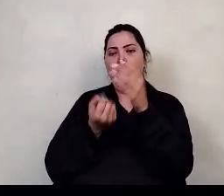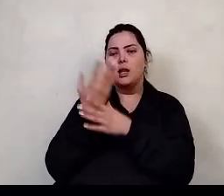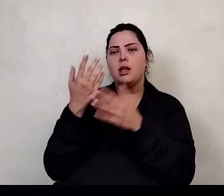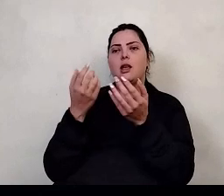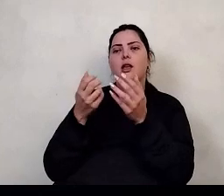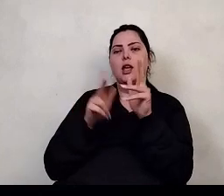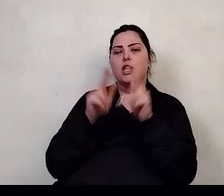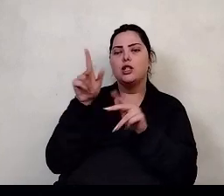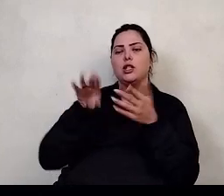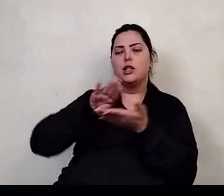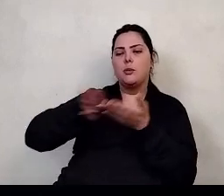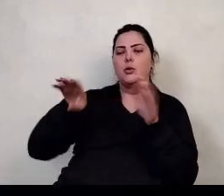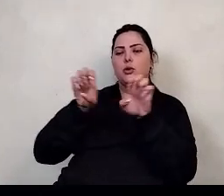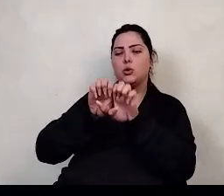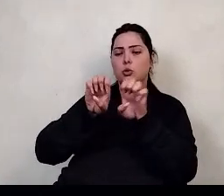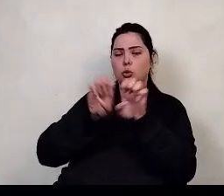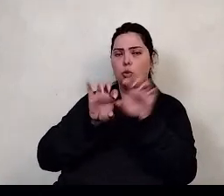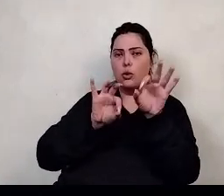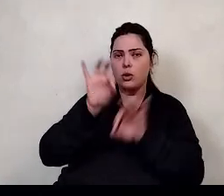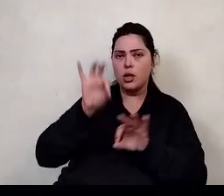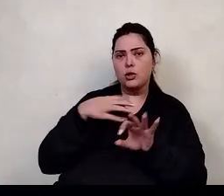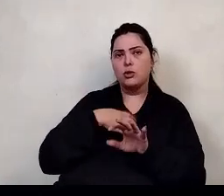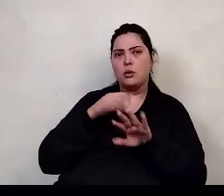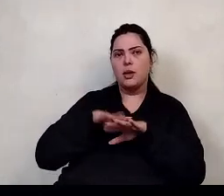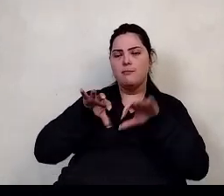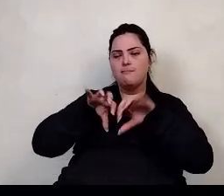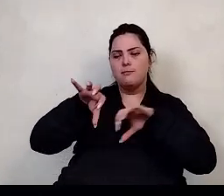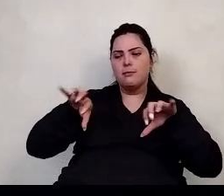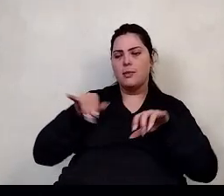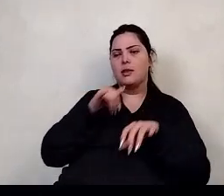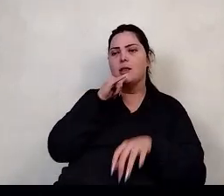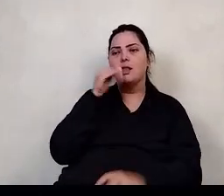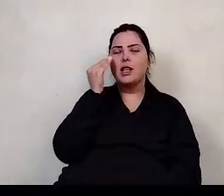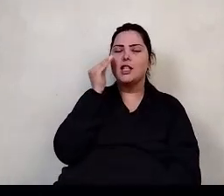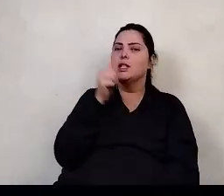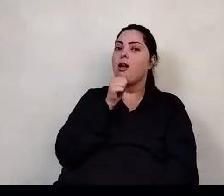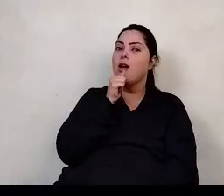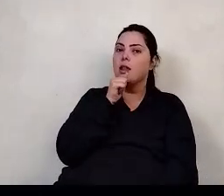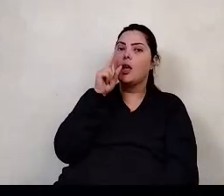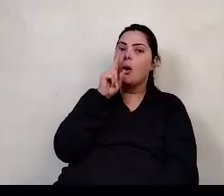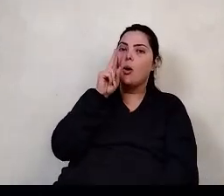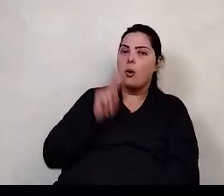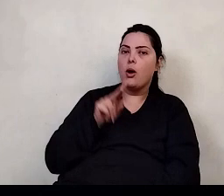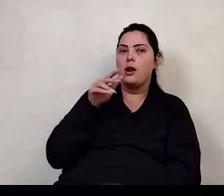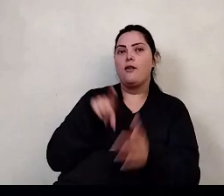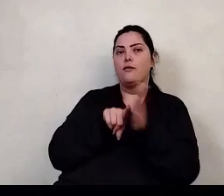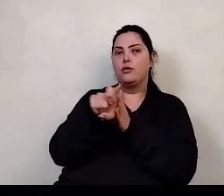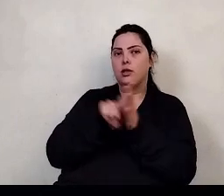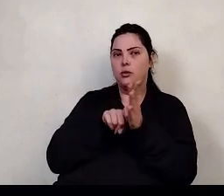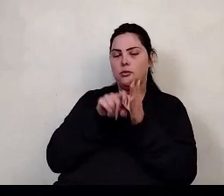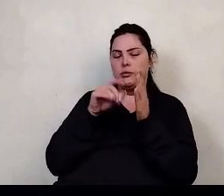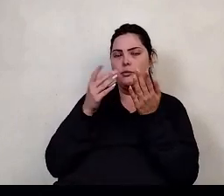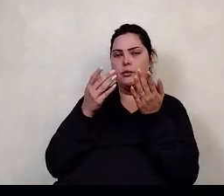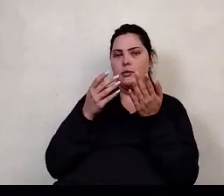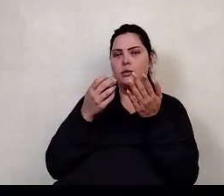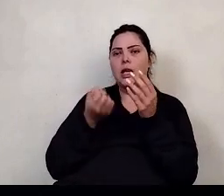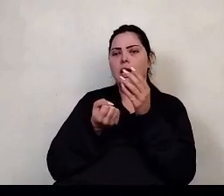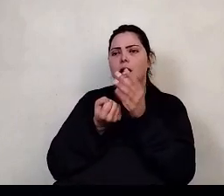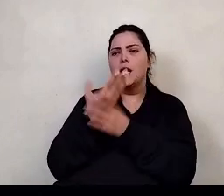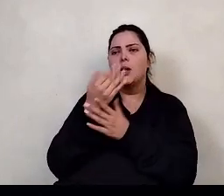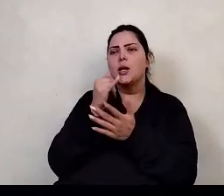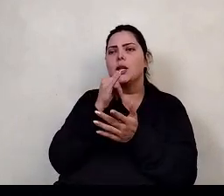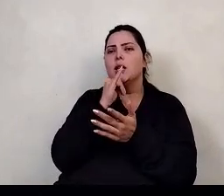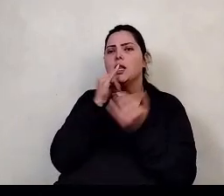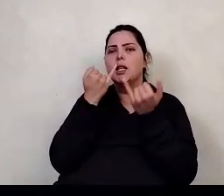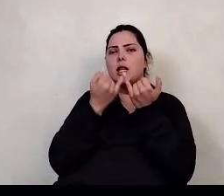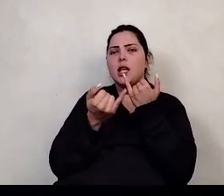Estruture de forma mais separada o seu teste, mas ainda assim olhando para a funcionalidade. Aqui você não está criando teste para classes e métodos, você